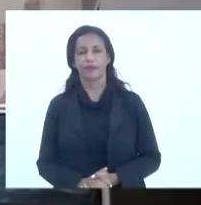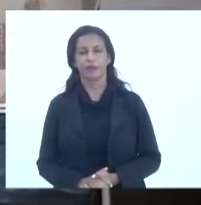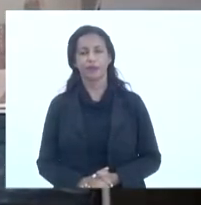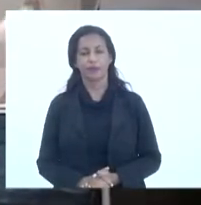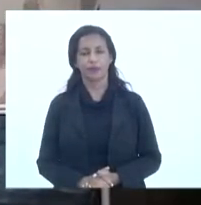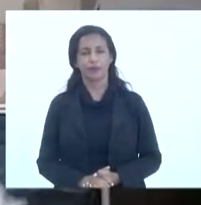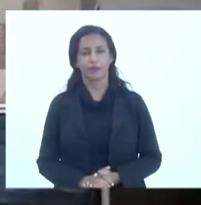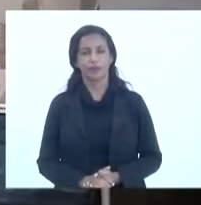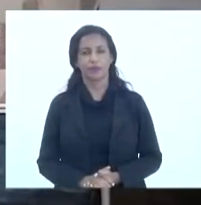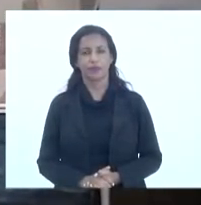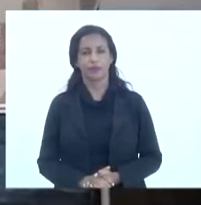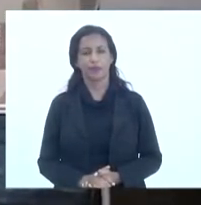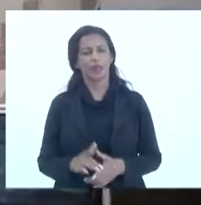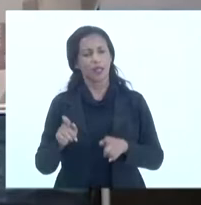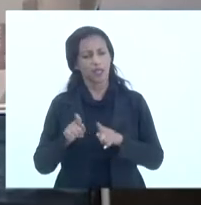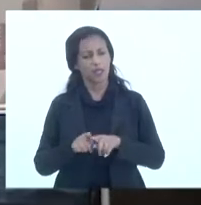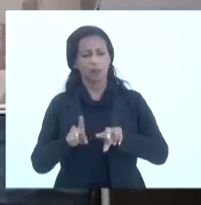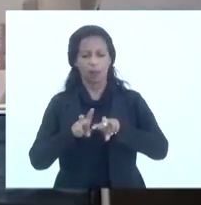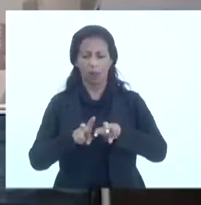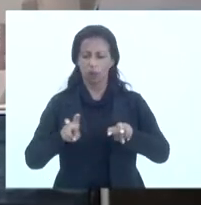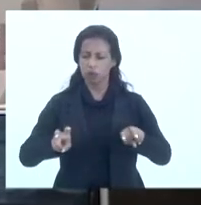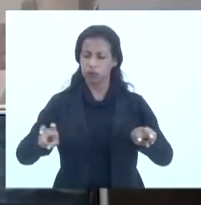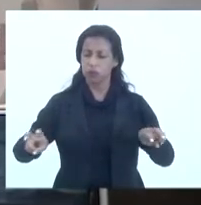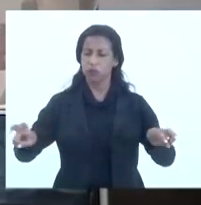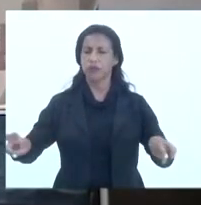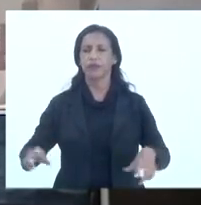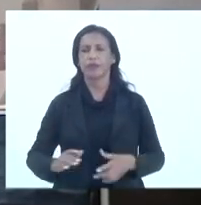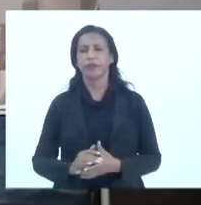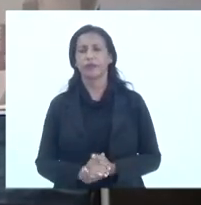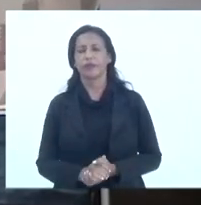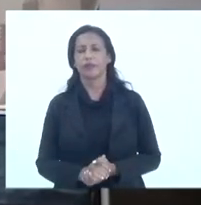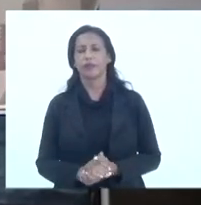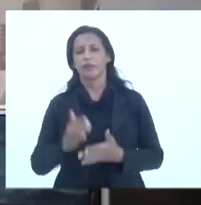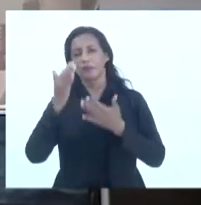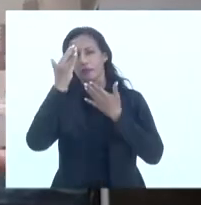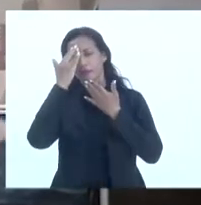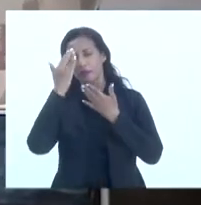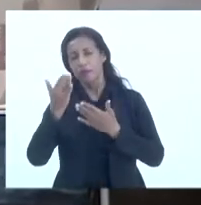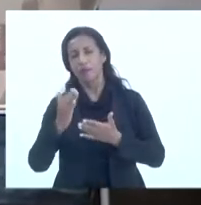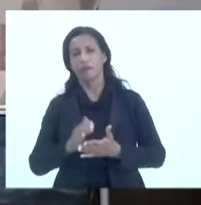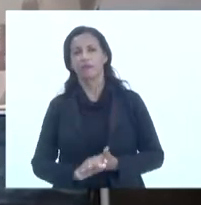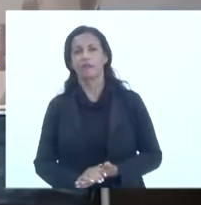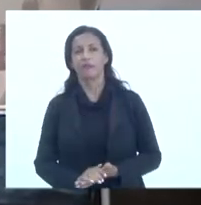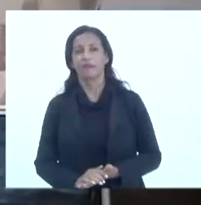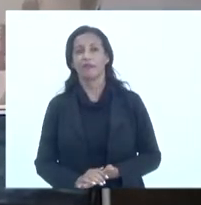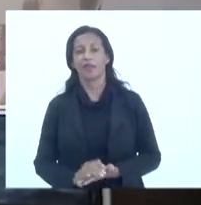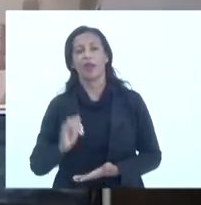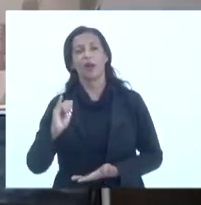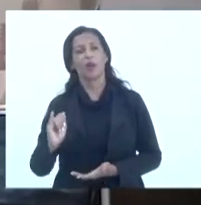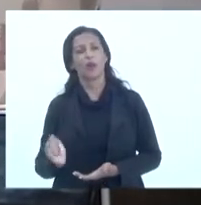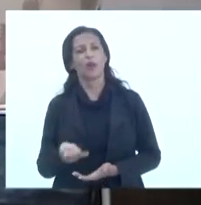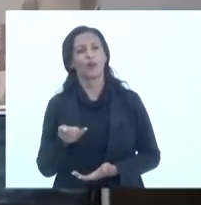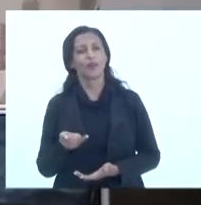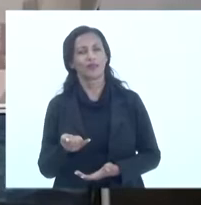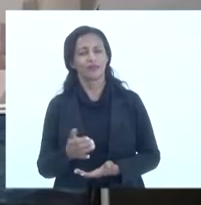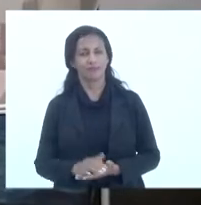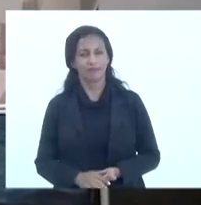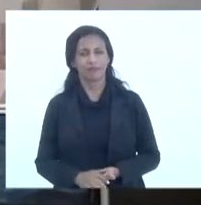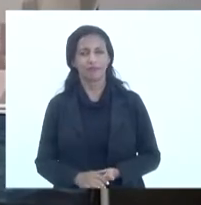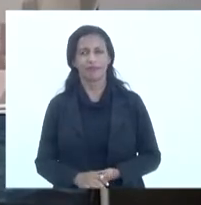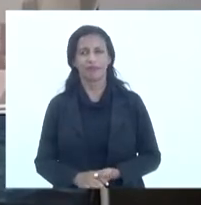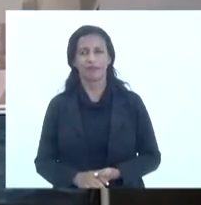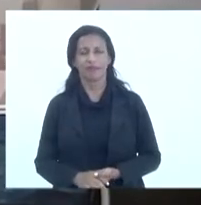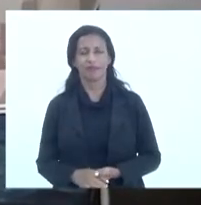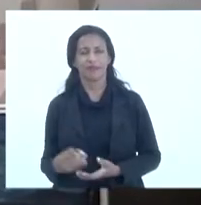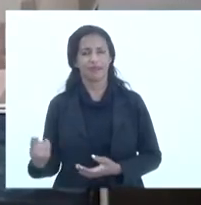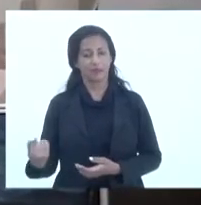Siciliano, os demais componentes da mesa, né? E agradecer o André Siciliano pela oportunidade de